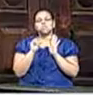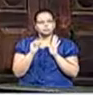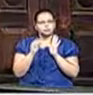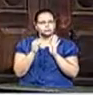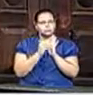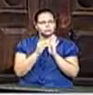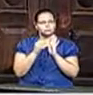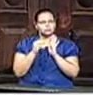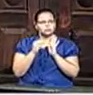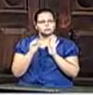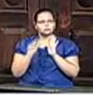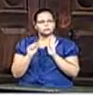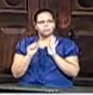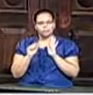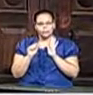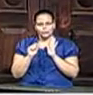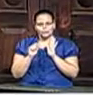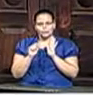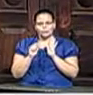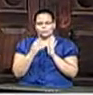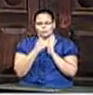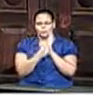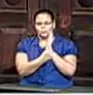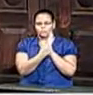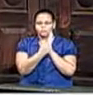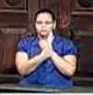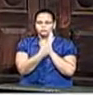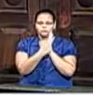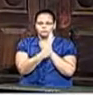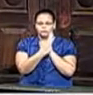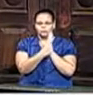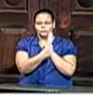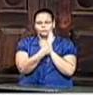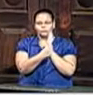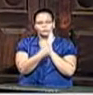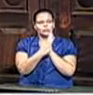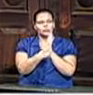constou um dispositivo